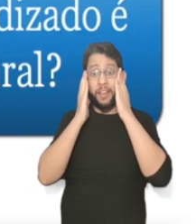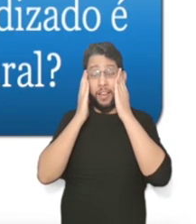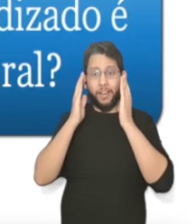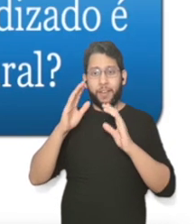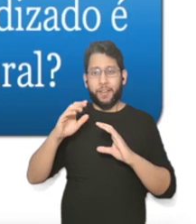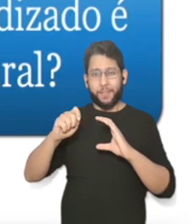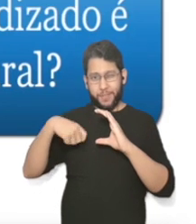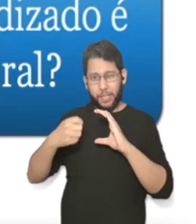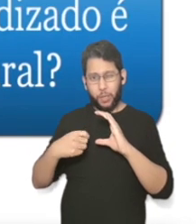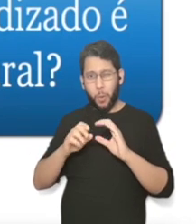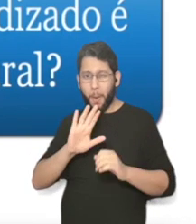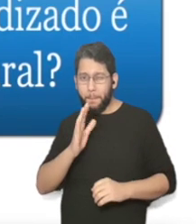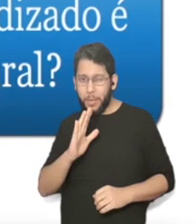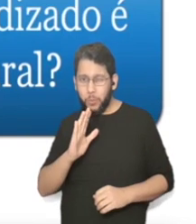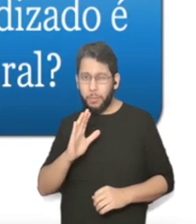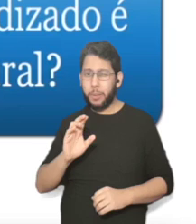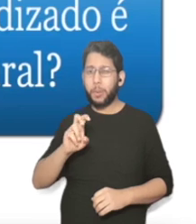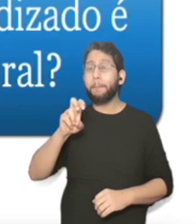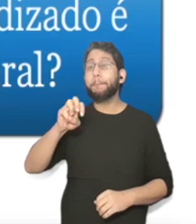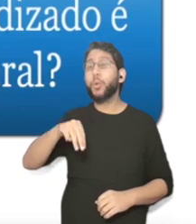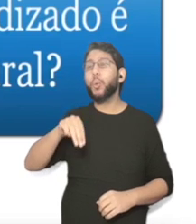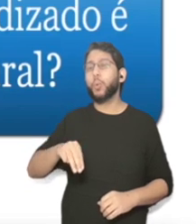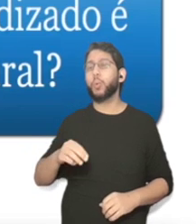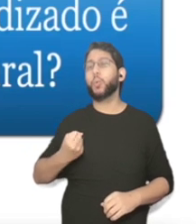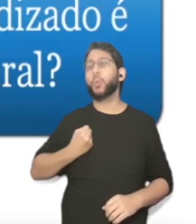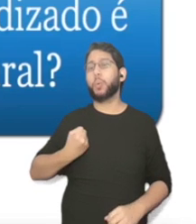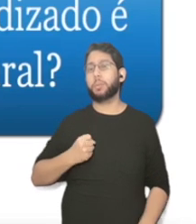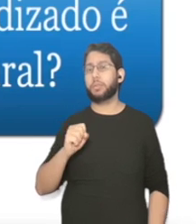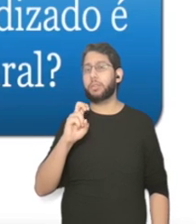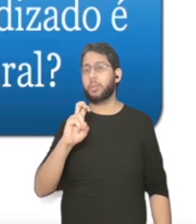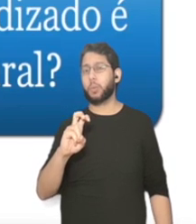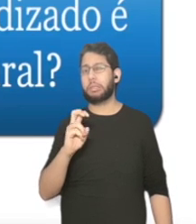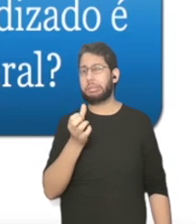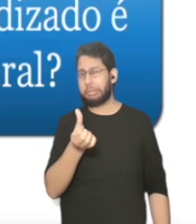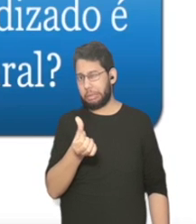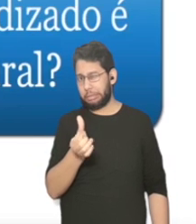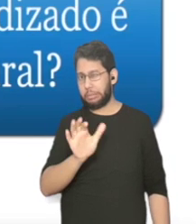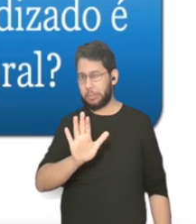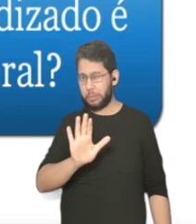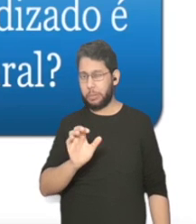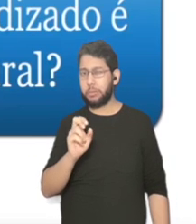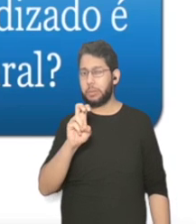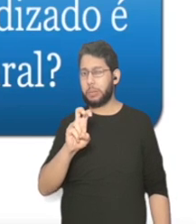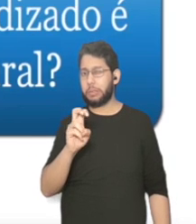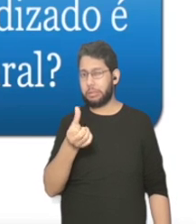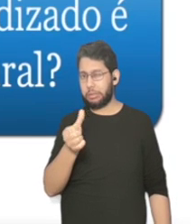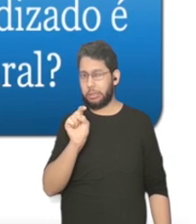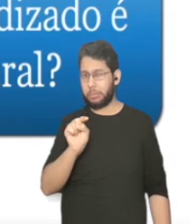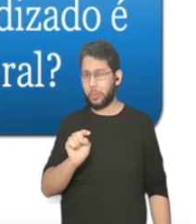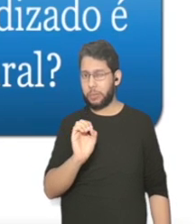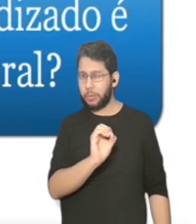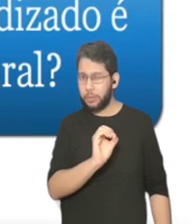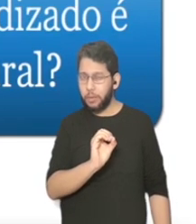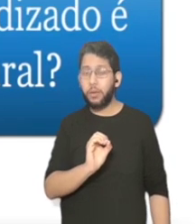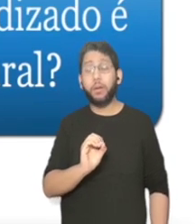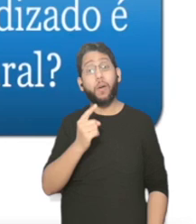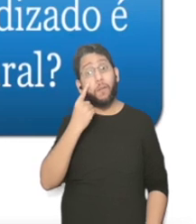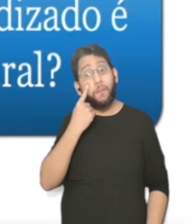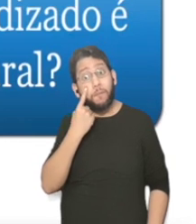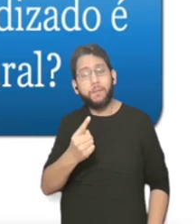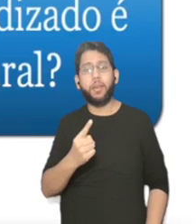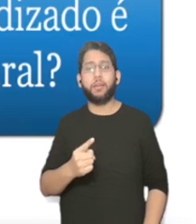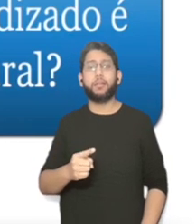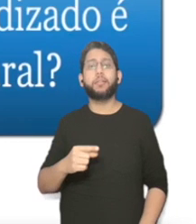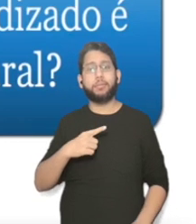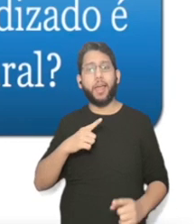do vídeo, depois do minuto mais ou menos 56, vocês podem acompanhar a criança na